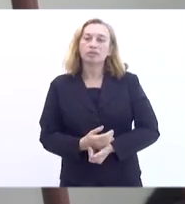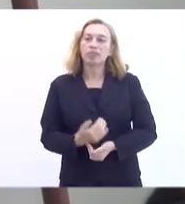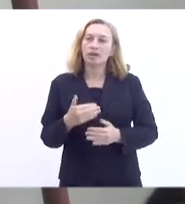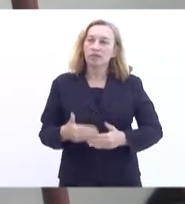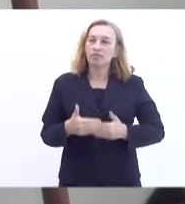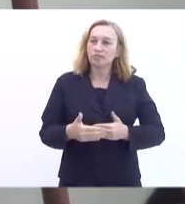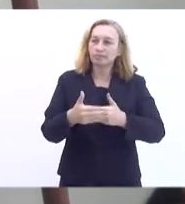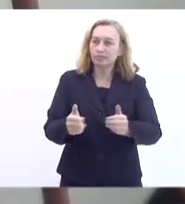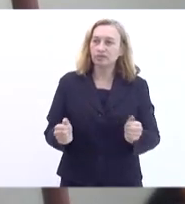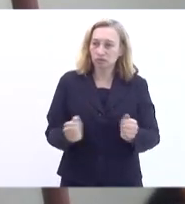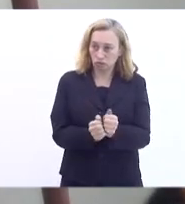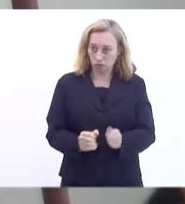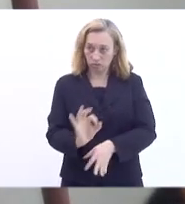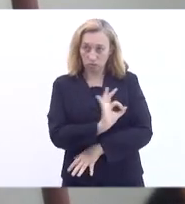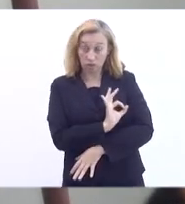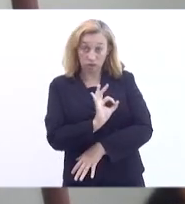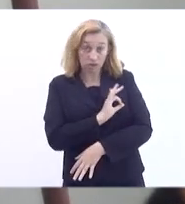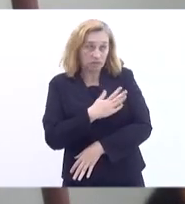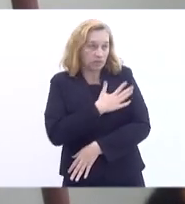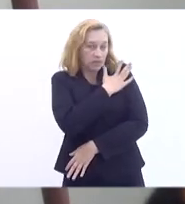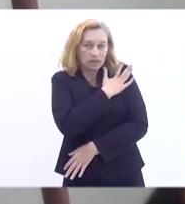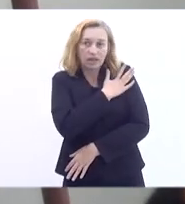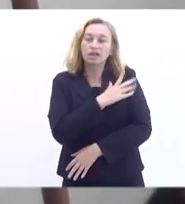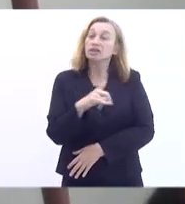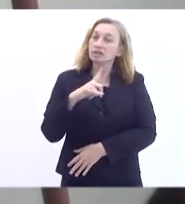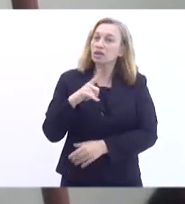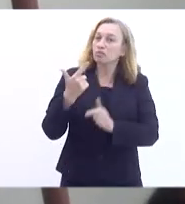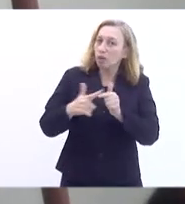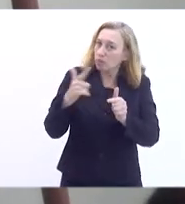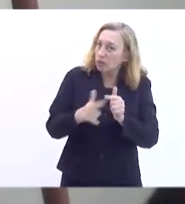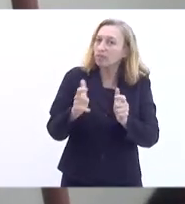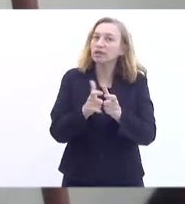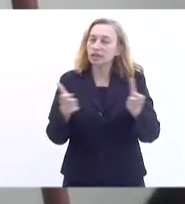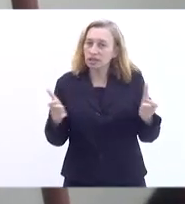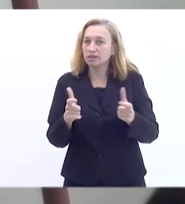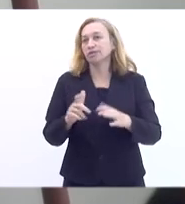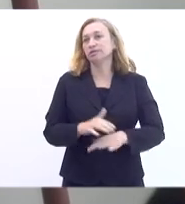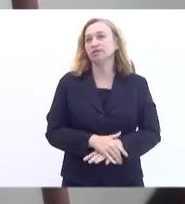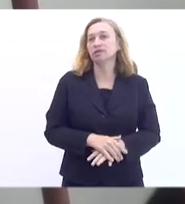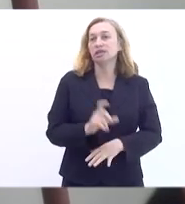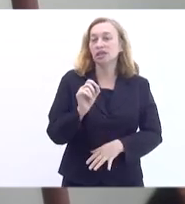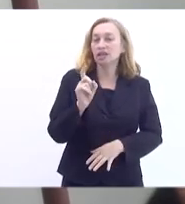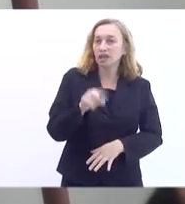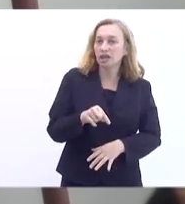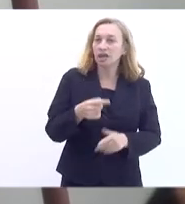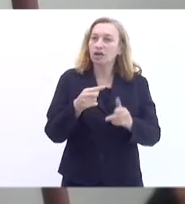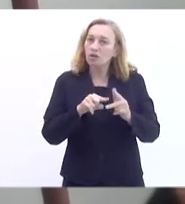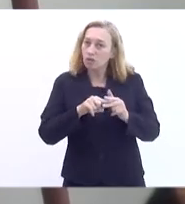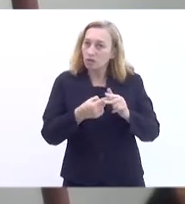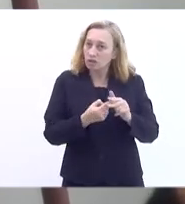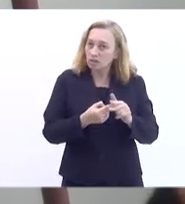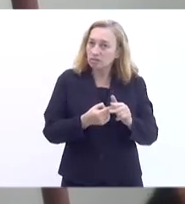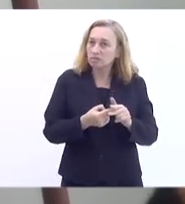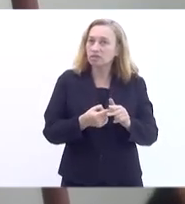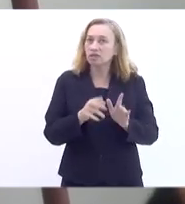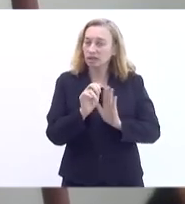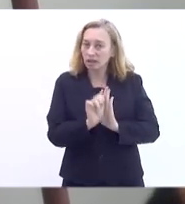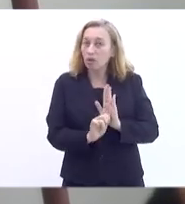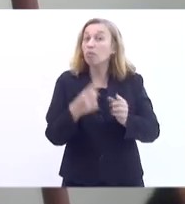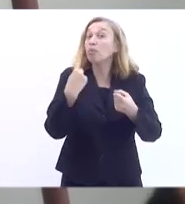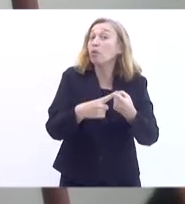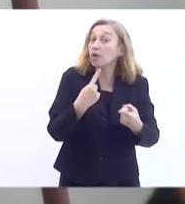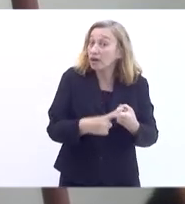gente avançando junto à polícia militar Ainda temos um grande problema pela frente que é a correção da redação por